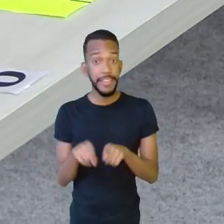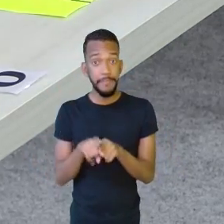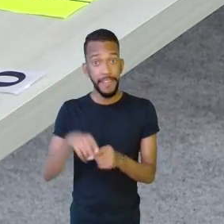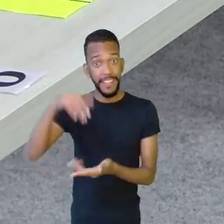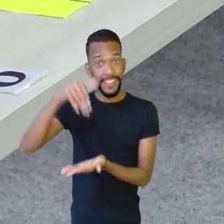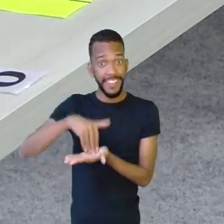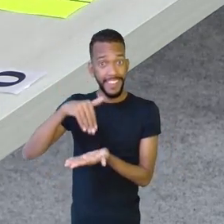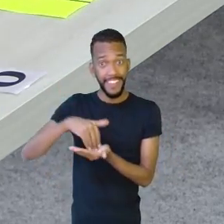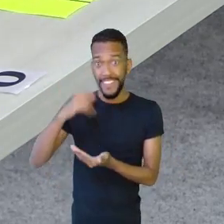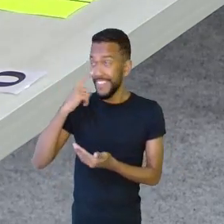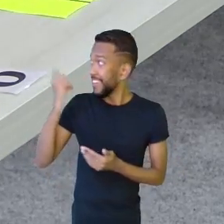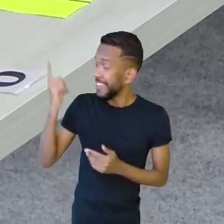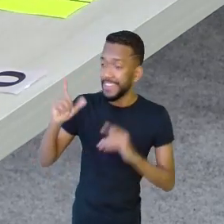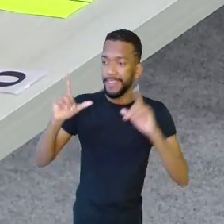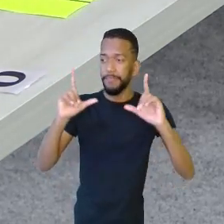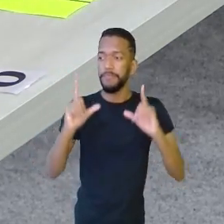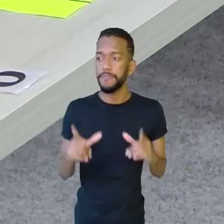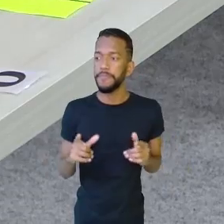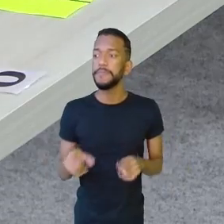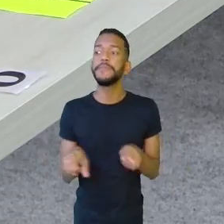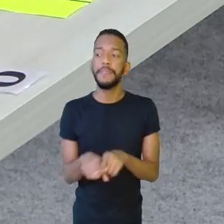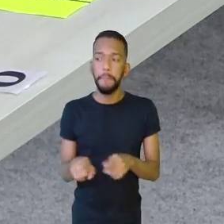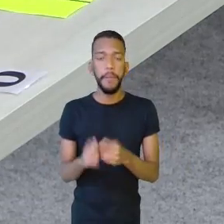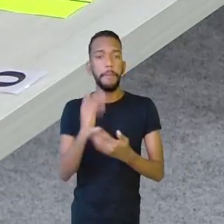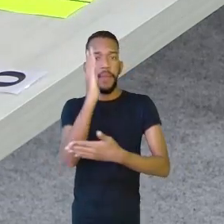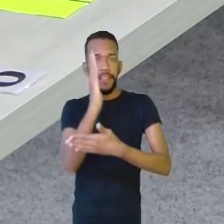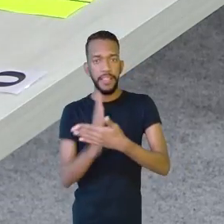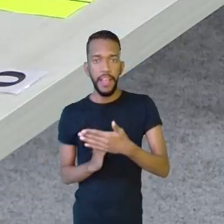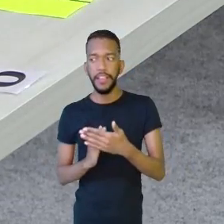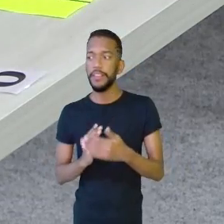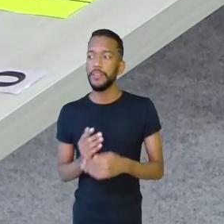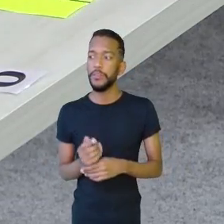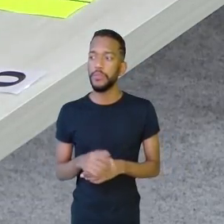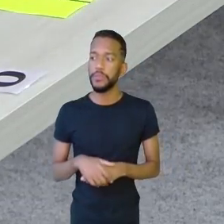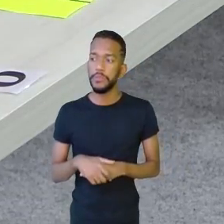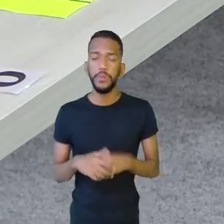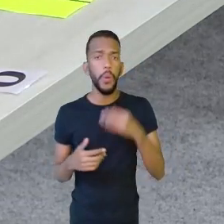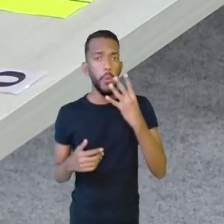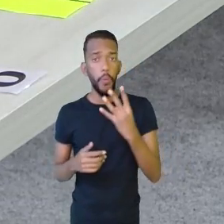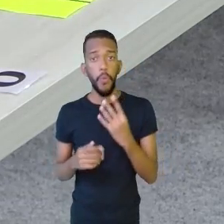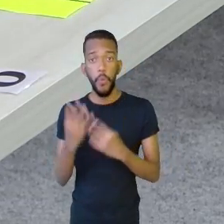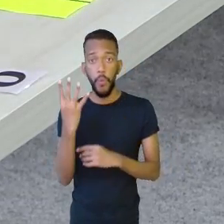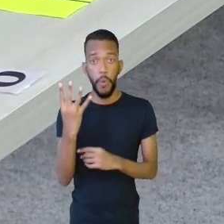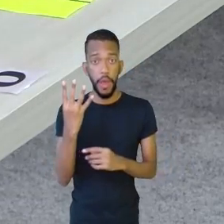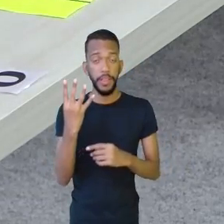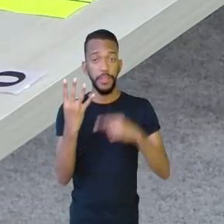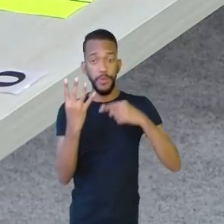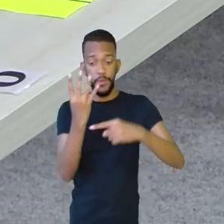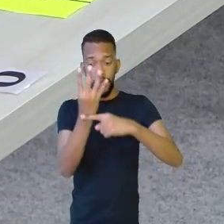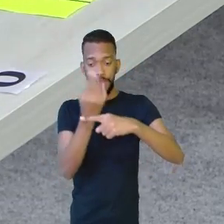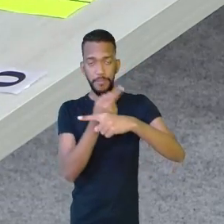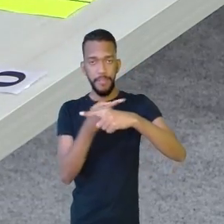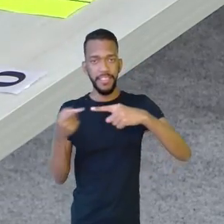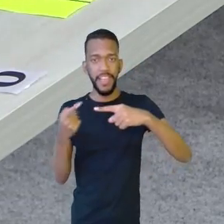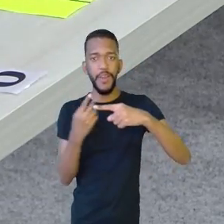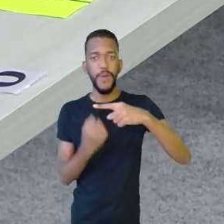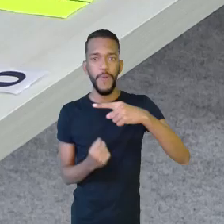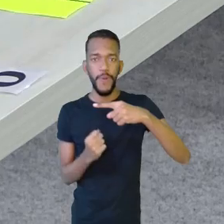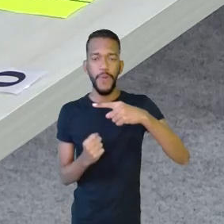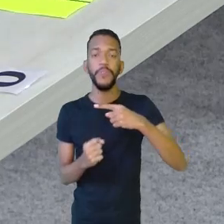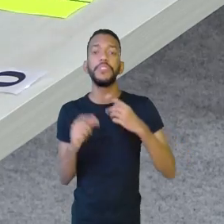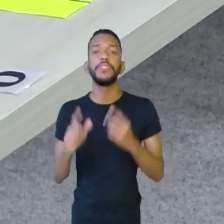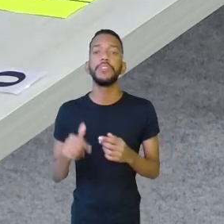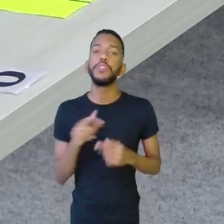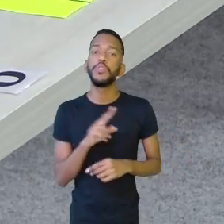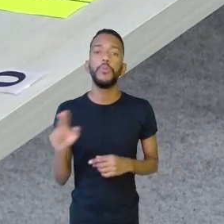gente. 4/8 é a metade. 4 não é a metade de 8. São tudo frações que a gente chama